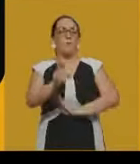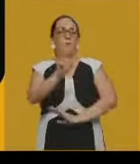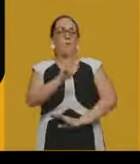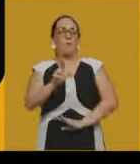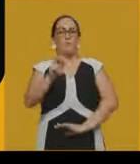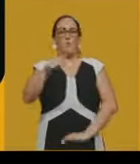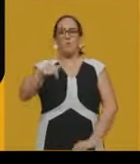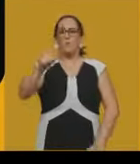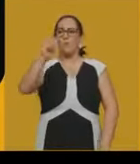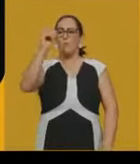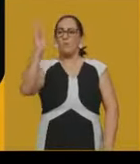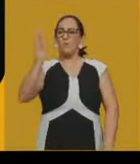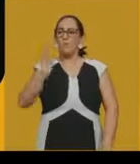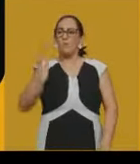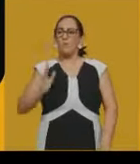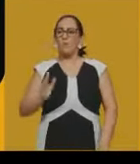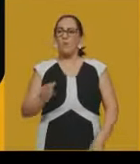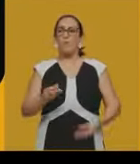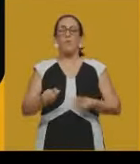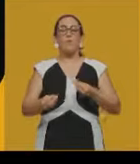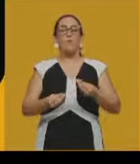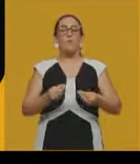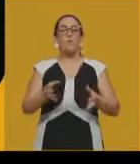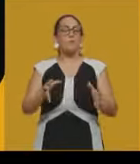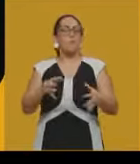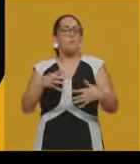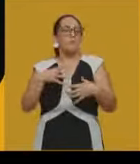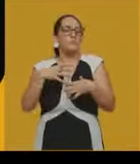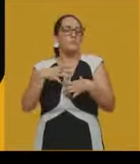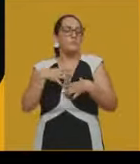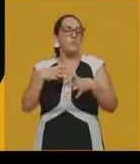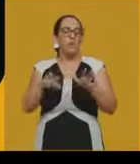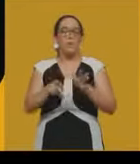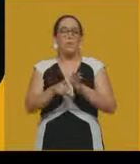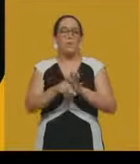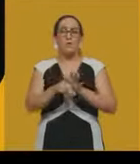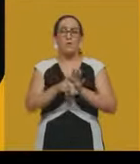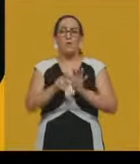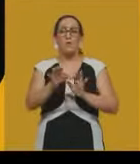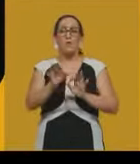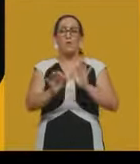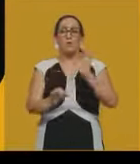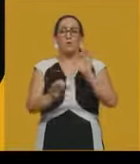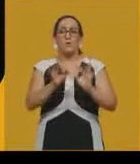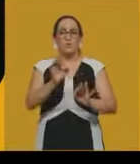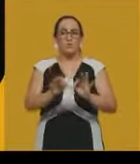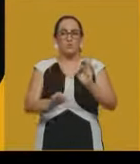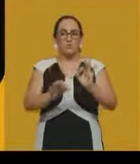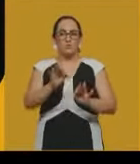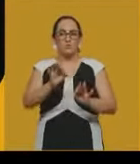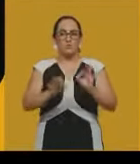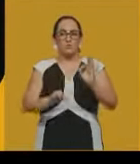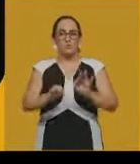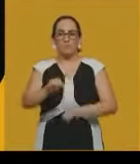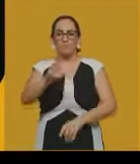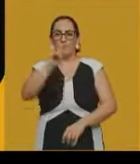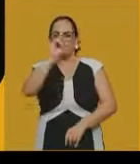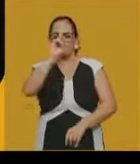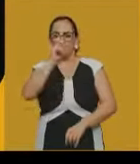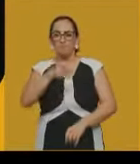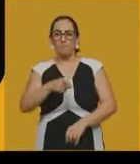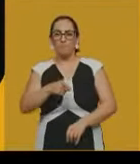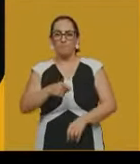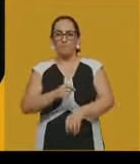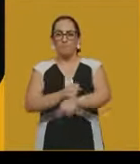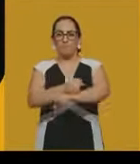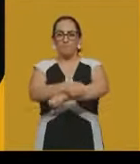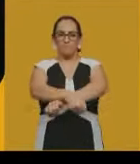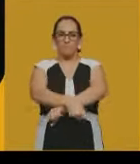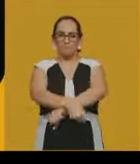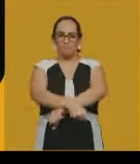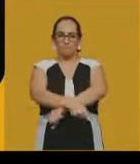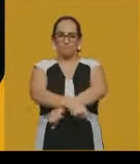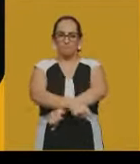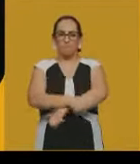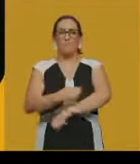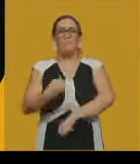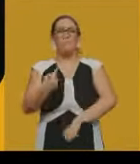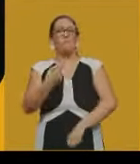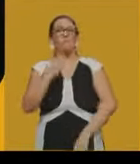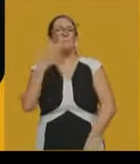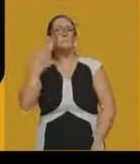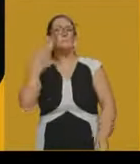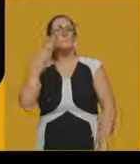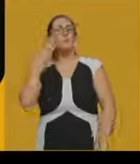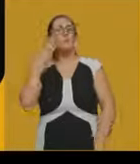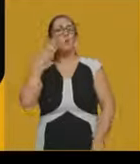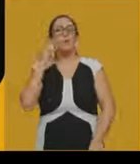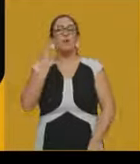de justificar, né, de legitimar a continuidade do regime escravista. A gente entende que tanto a nossa Constituição,